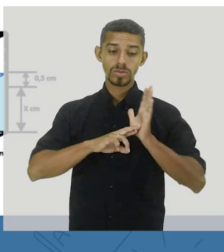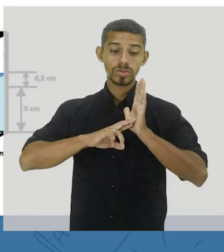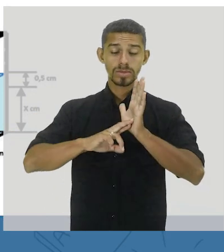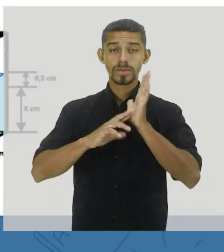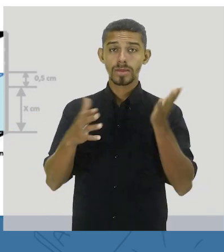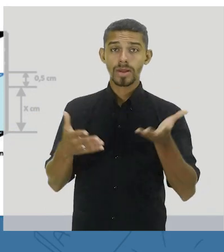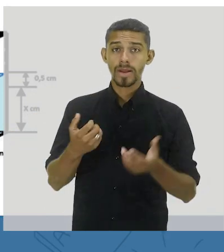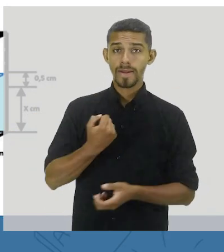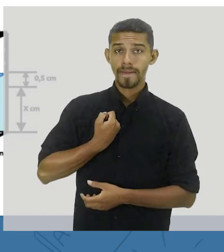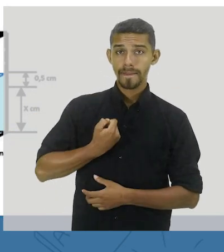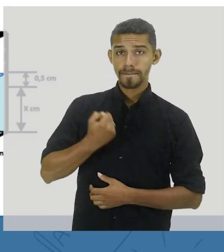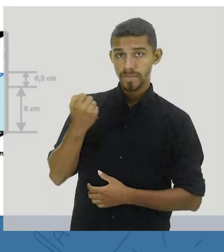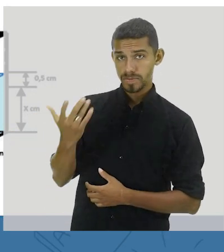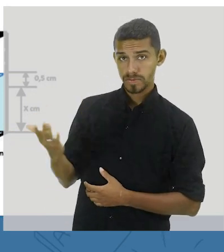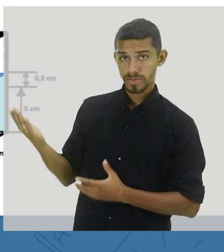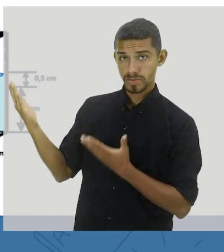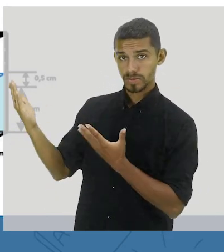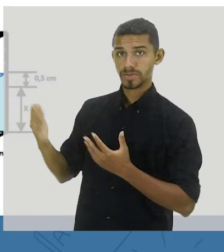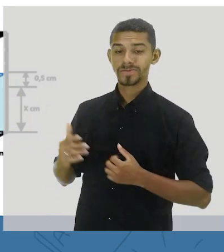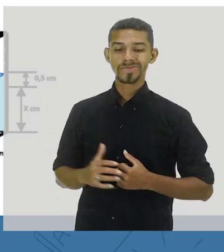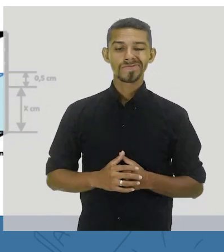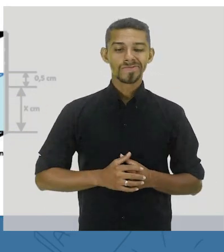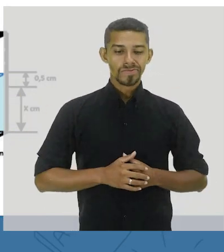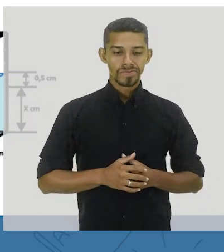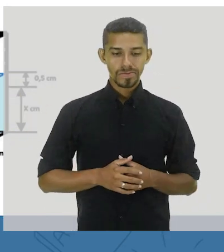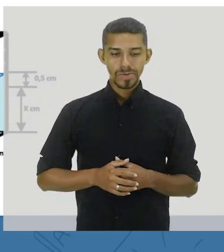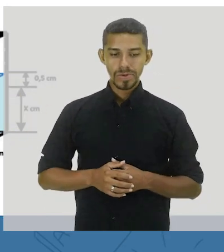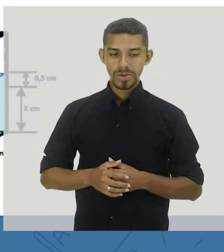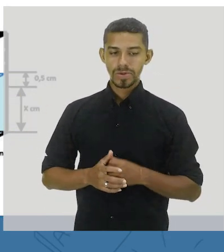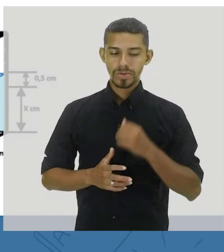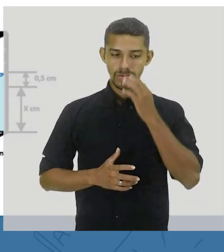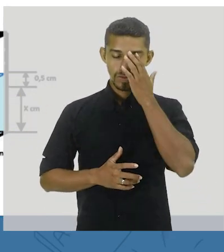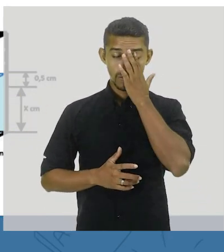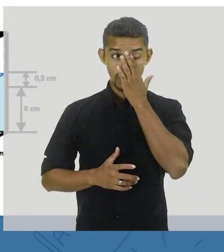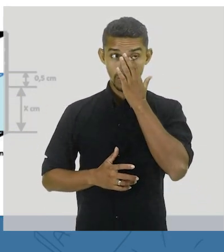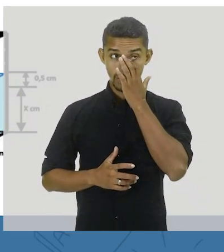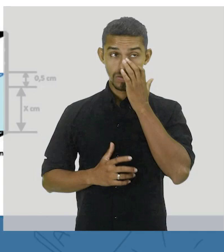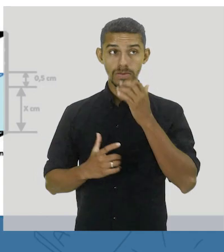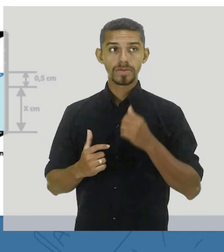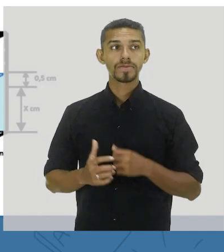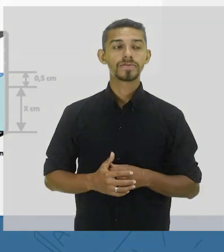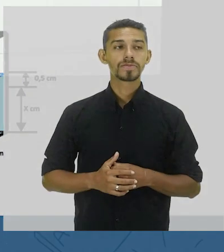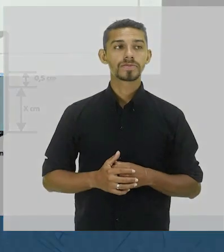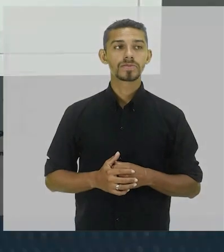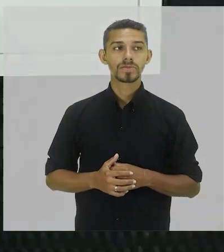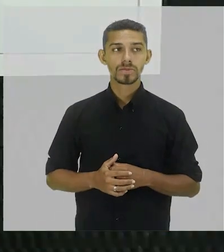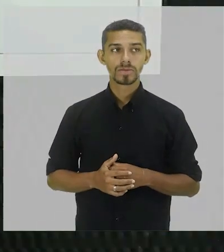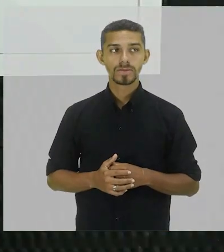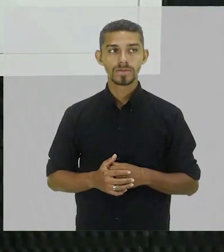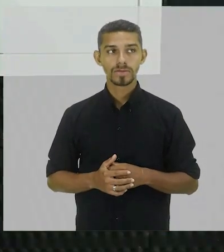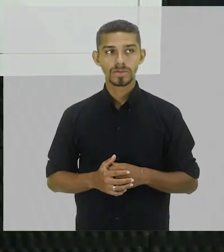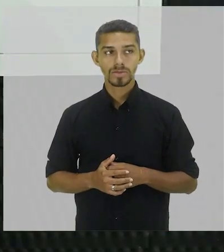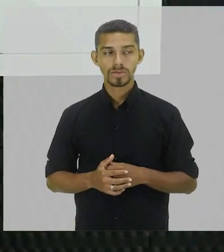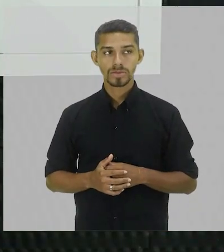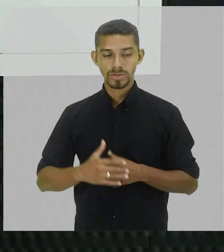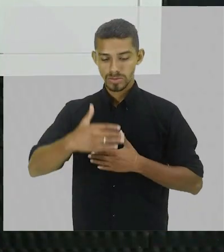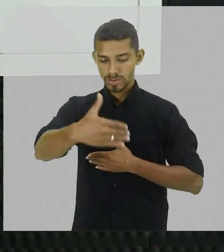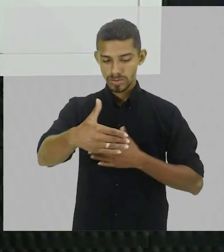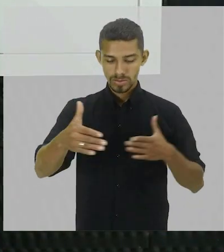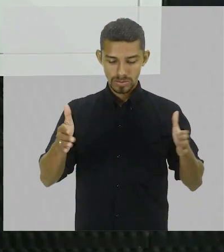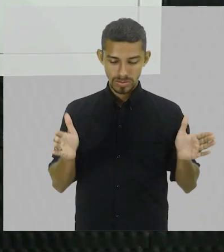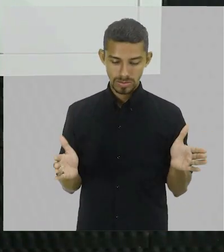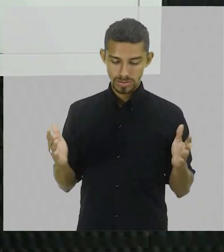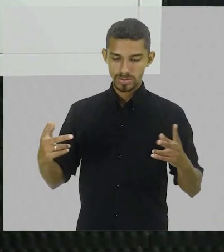ele deu os valores aí. Então vamos entender a situação aqui, galera. Ó. Então você tem aqui, ó, ele colocou um cubo,